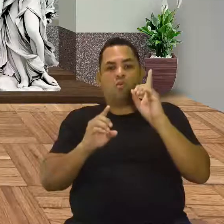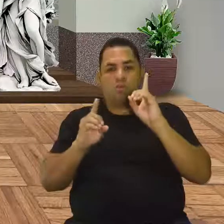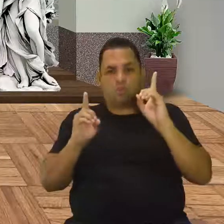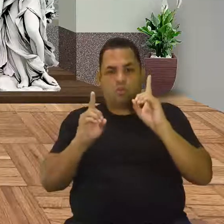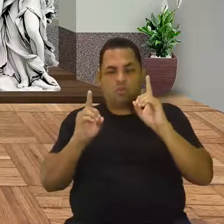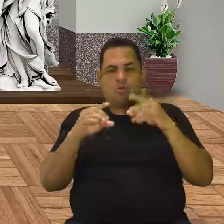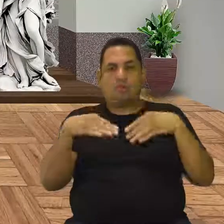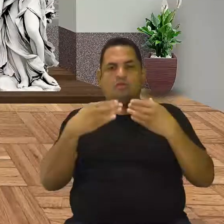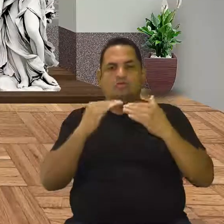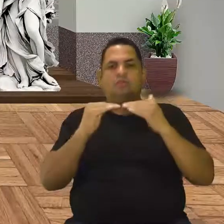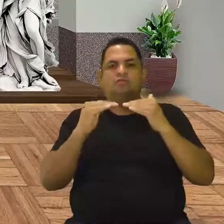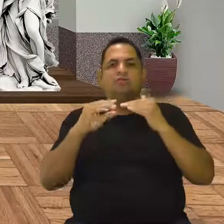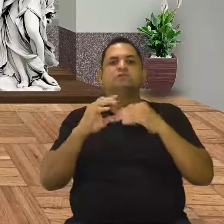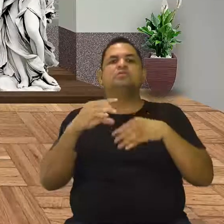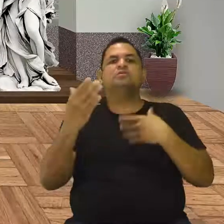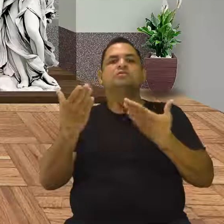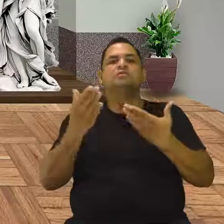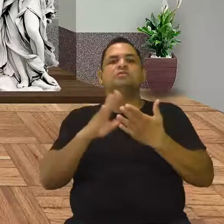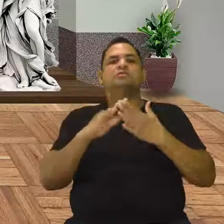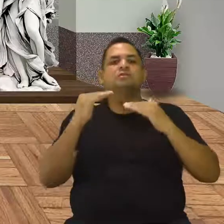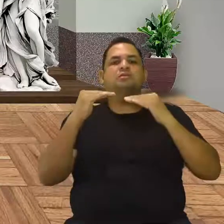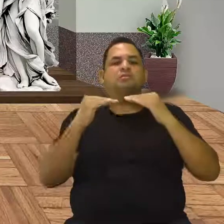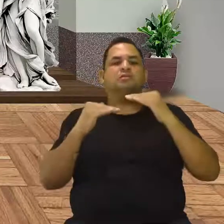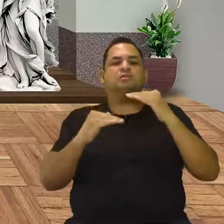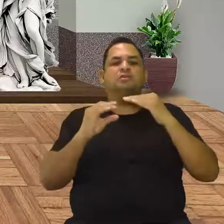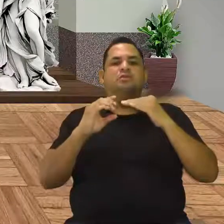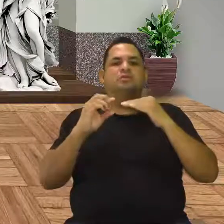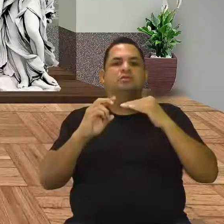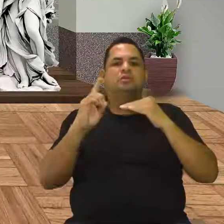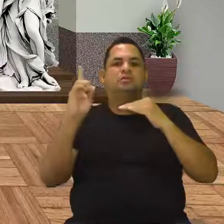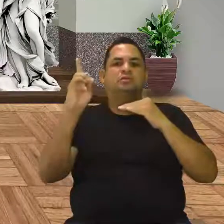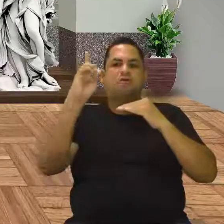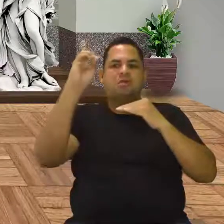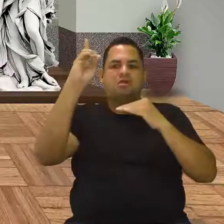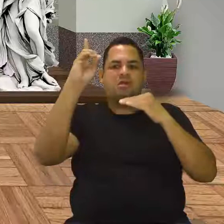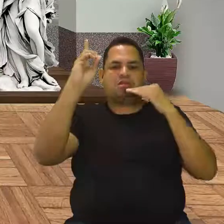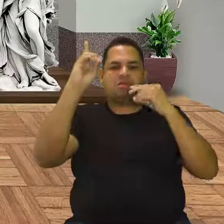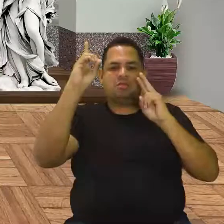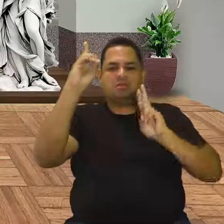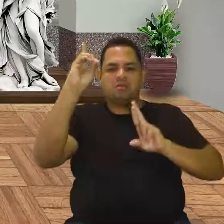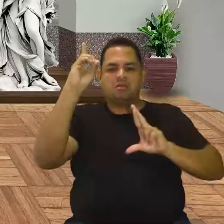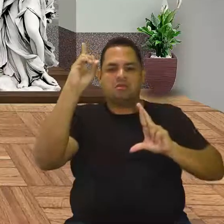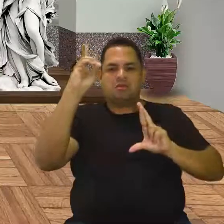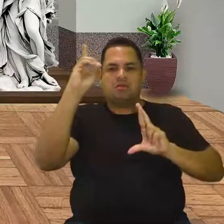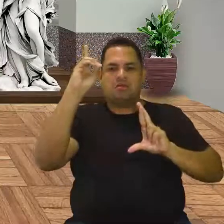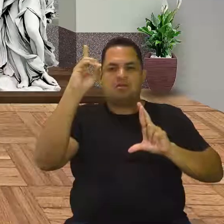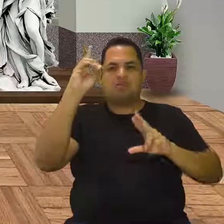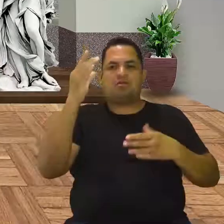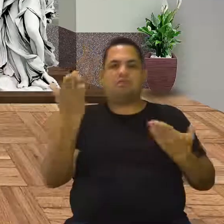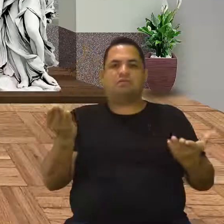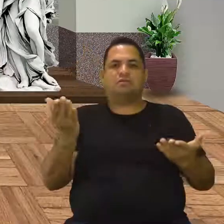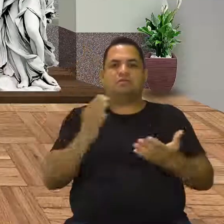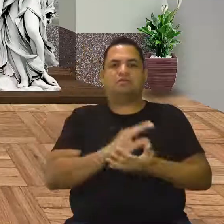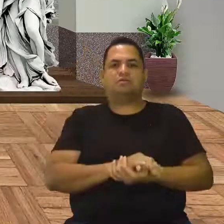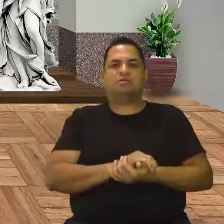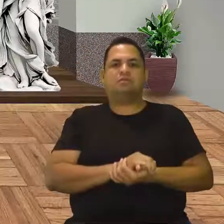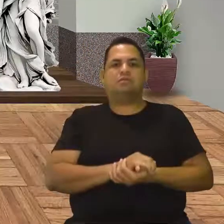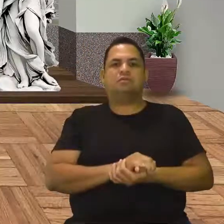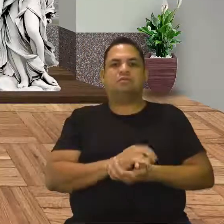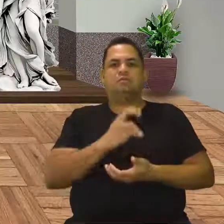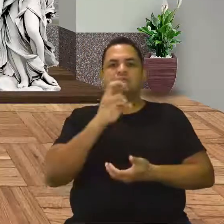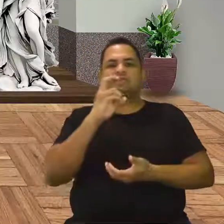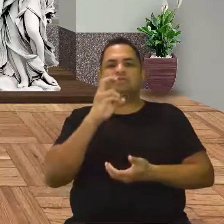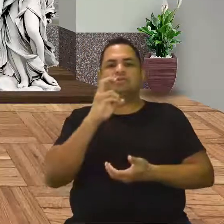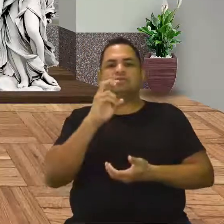começou a distanciar um pouquinho, o real foi caindo. Hoje o dólar está lá em cima. Hoje, se não me engano, está na casa de os seus